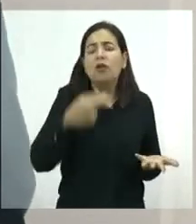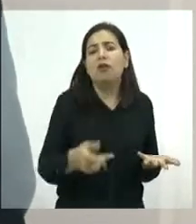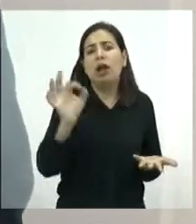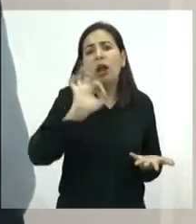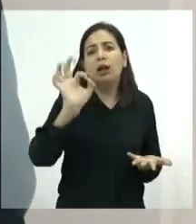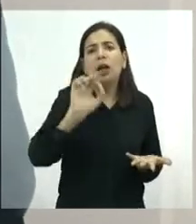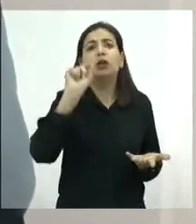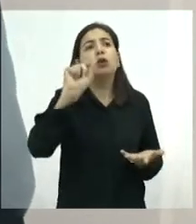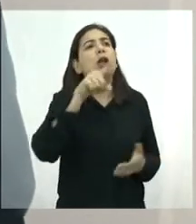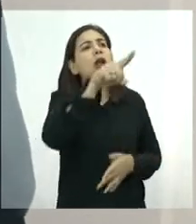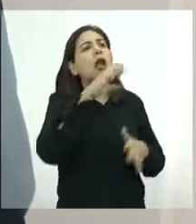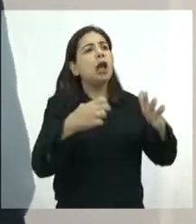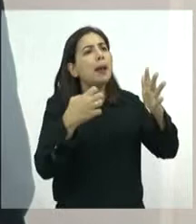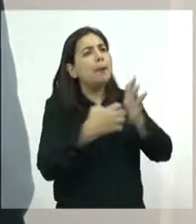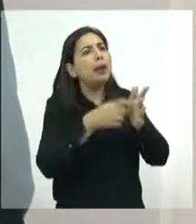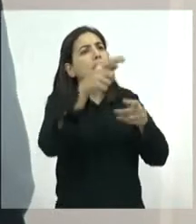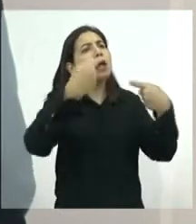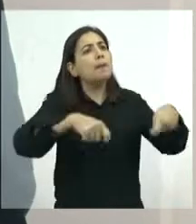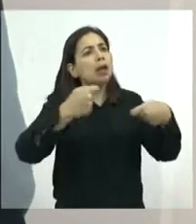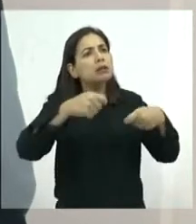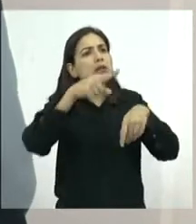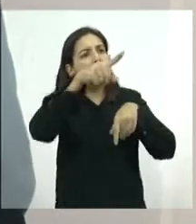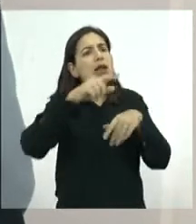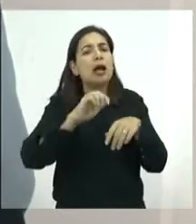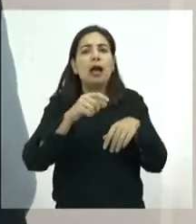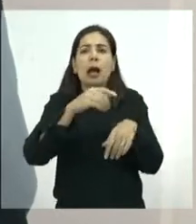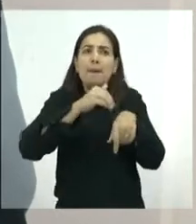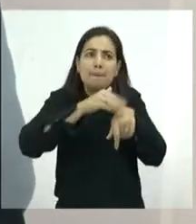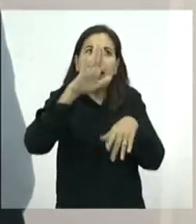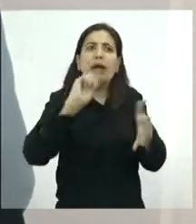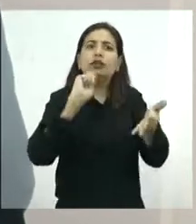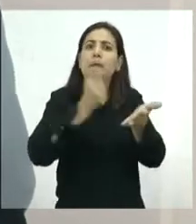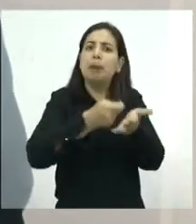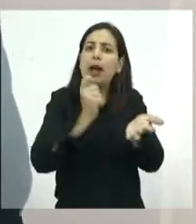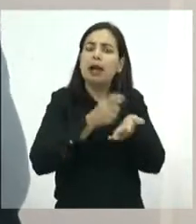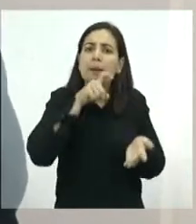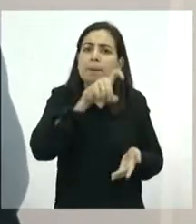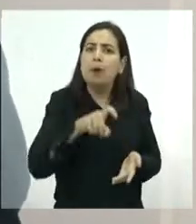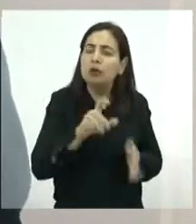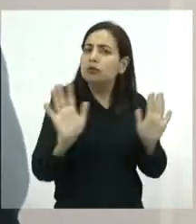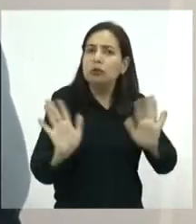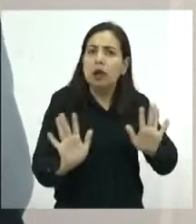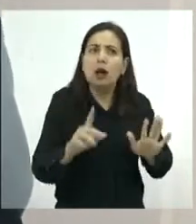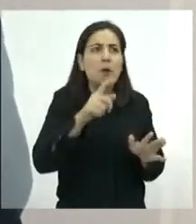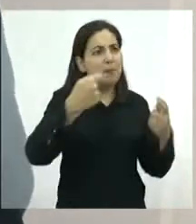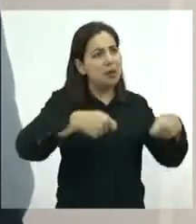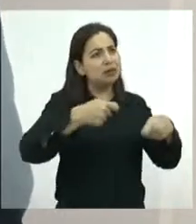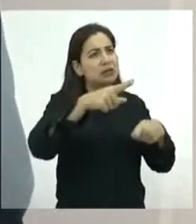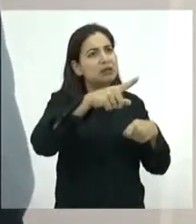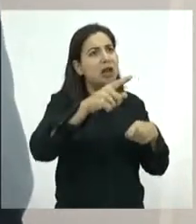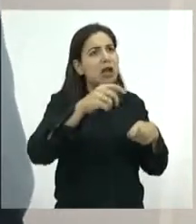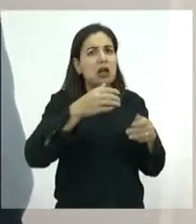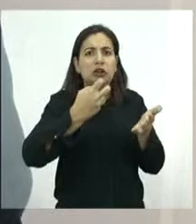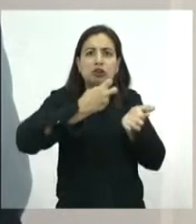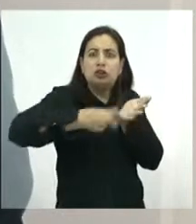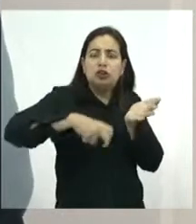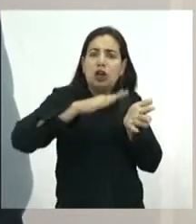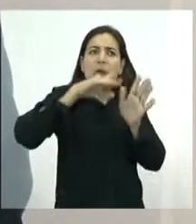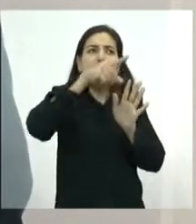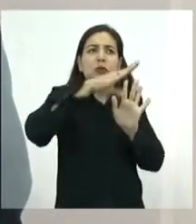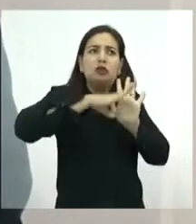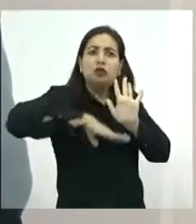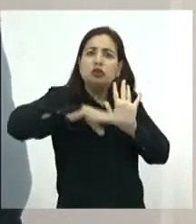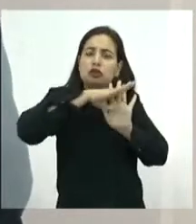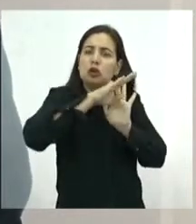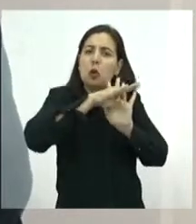para as grandes empresas, né, que deixam de pagar mais de 300 bilhões de reais, bilhões com B de bola,